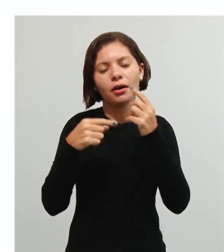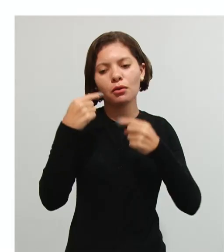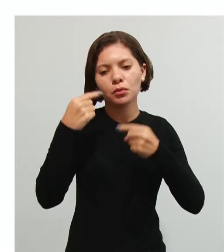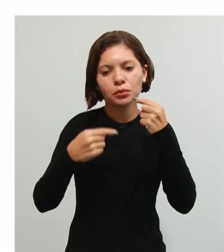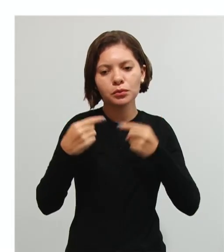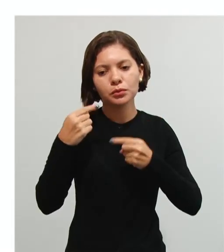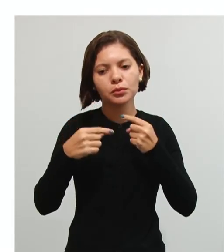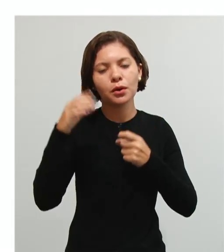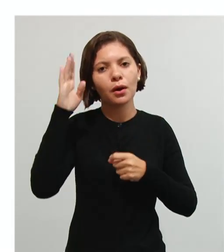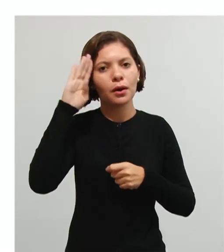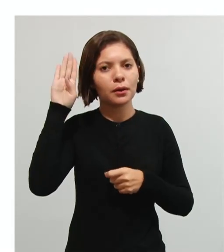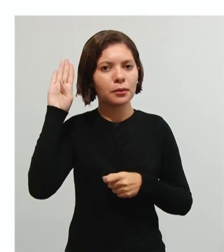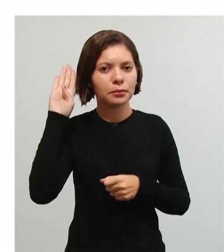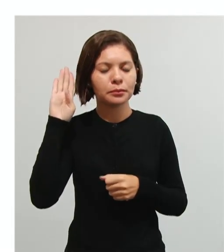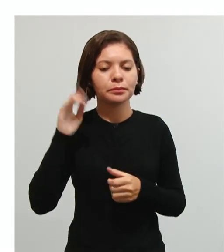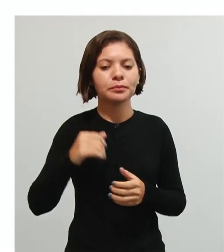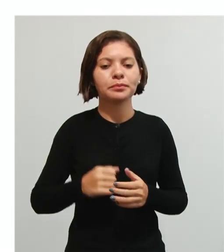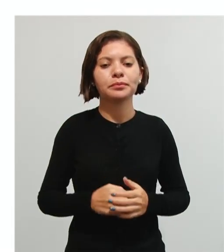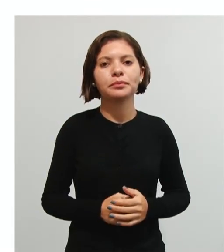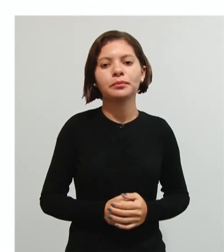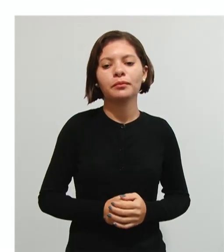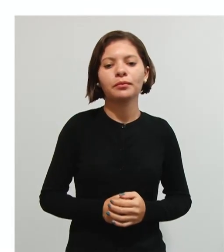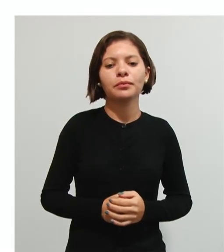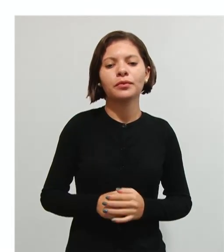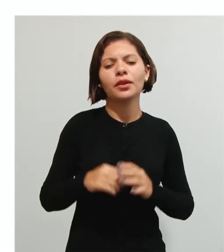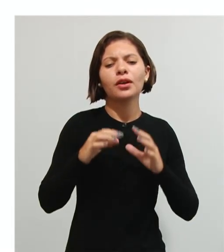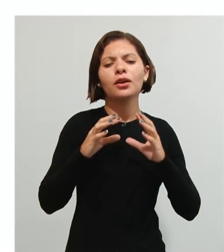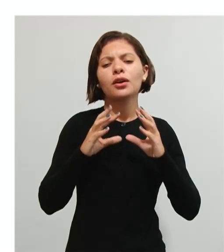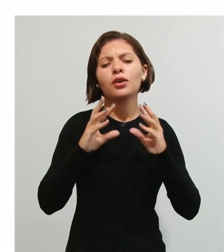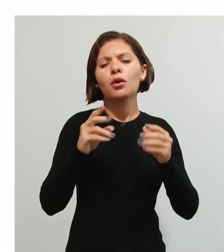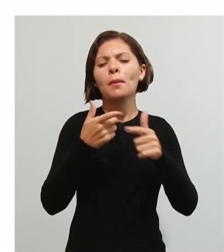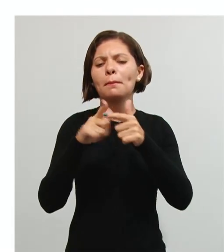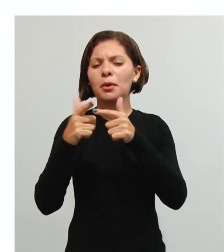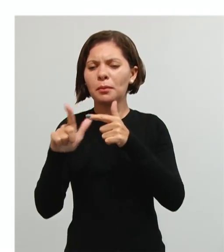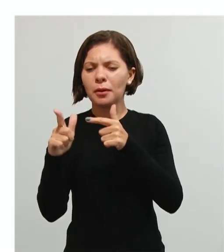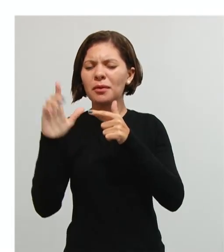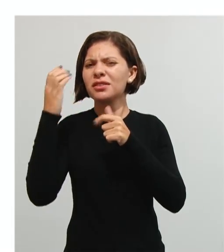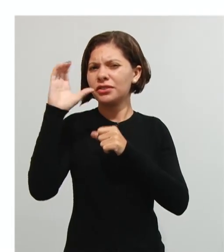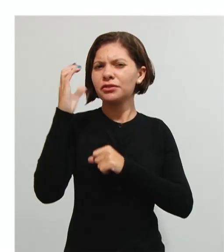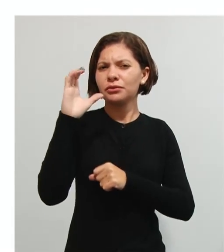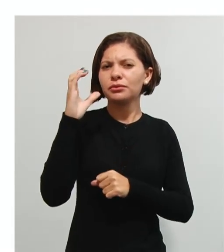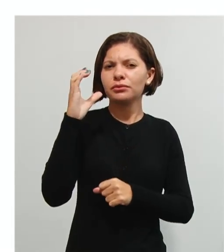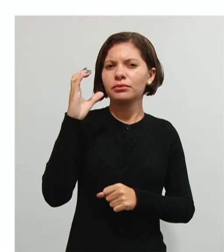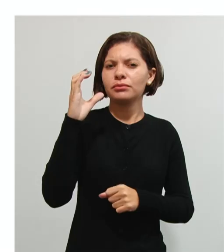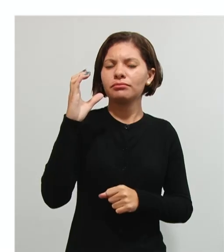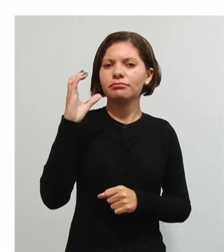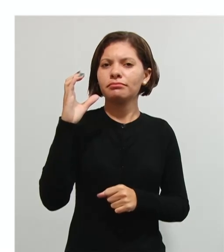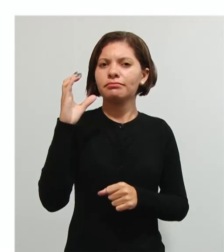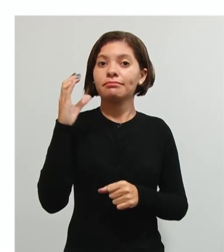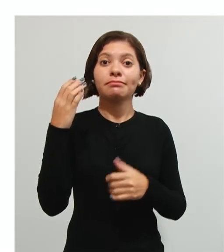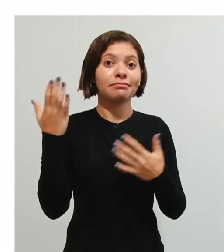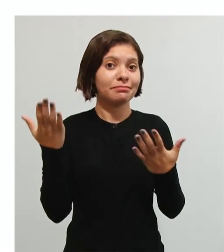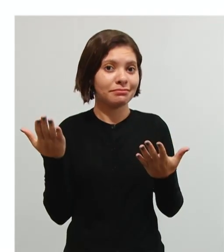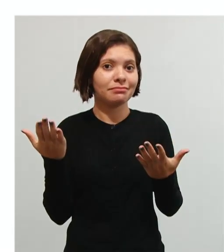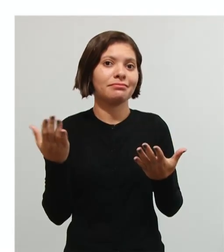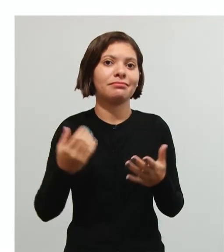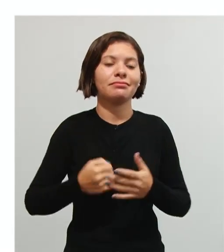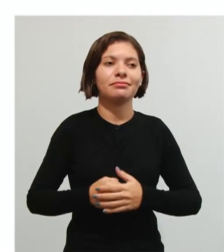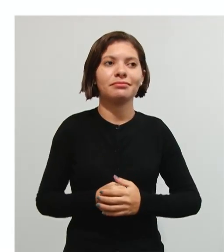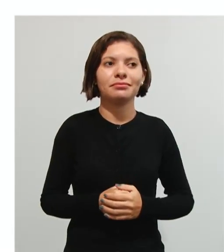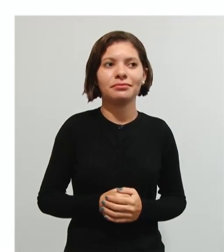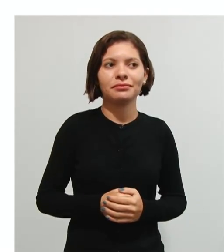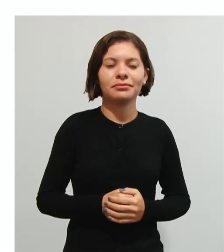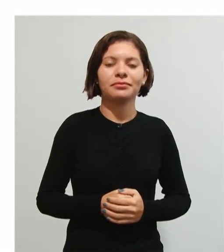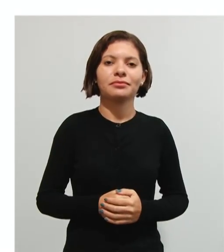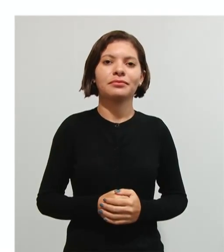ser objeto de pesquisa científica. Todo problema pode ser considerado científico? Então, vamos ver. Será que todo problema